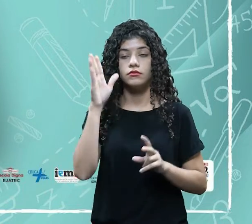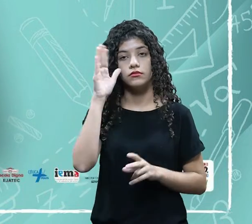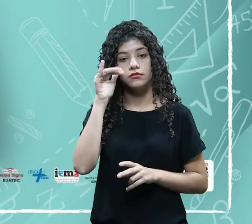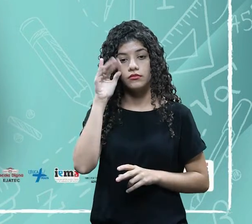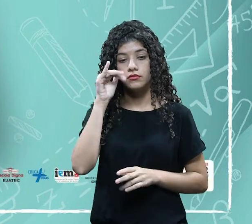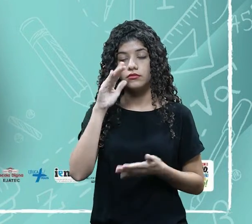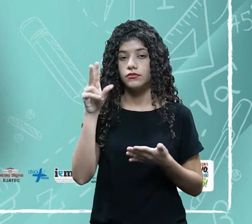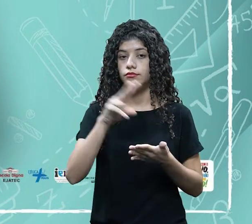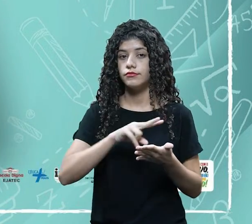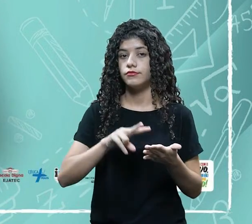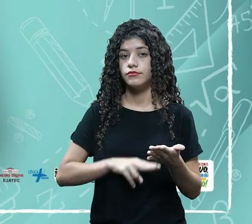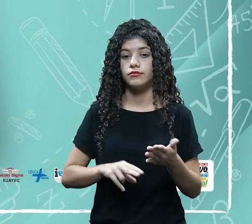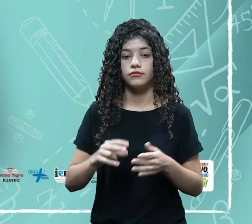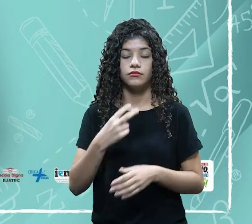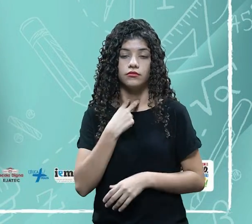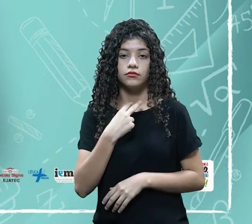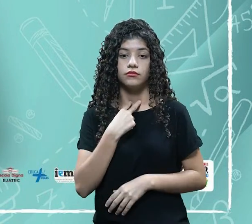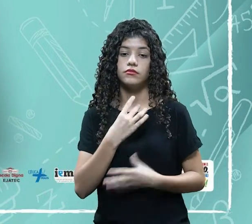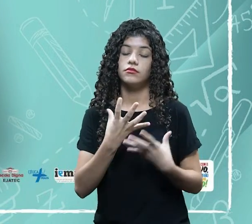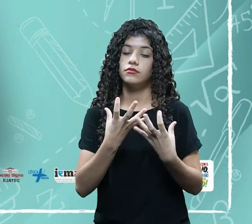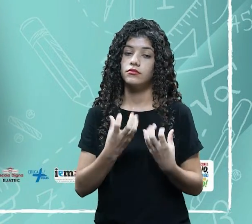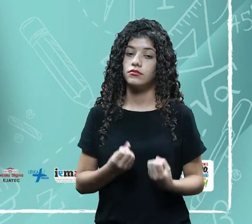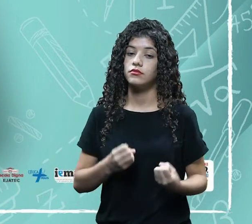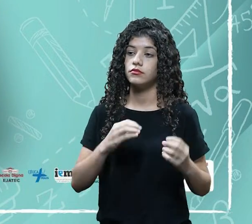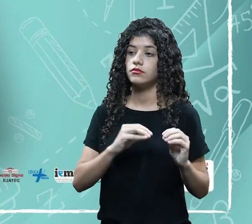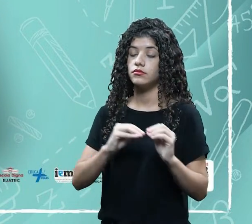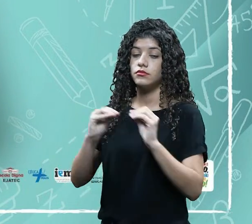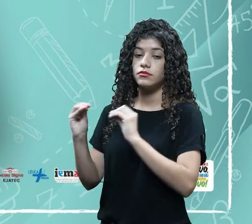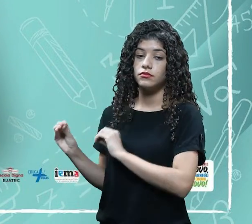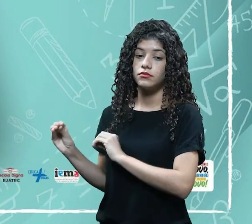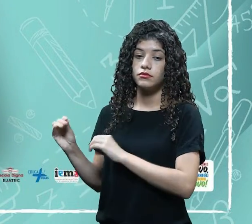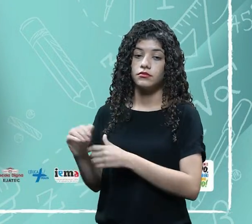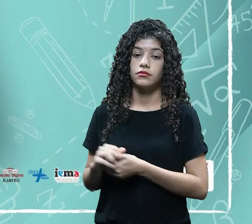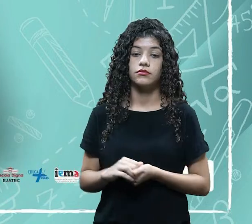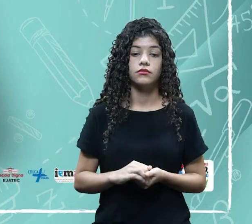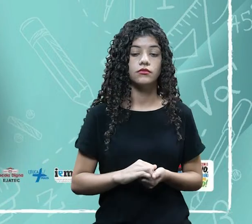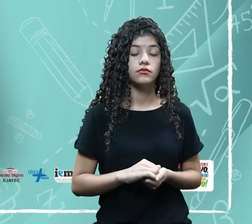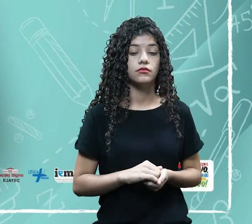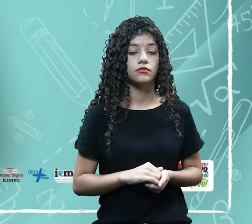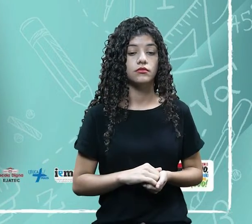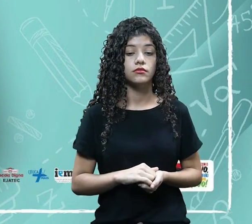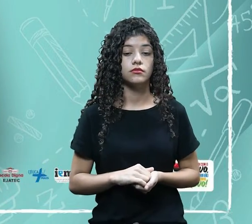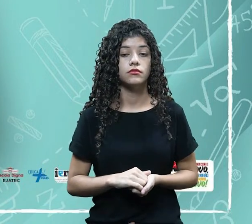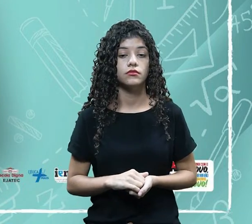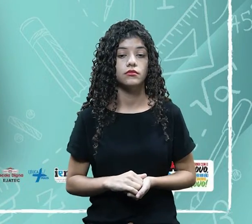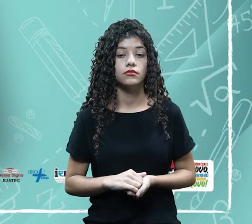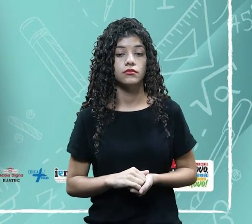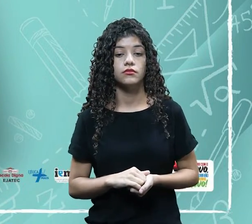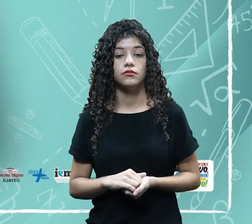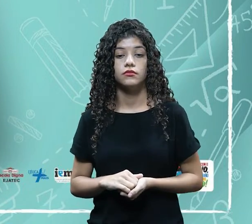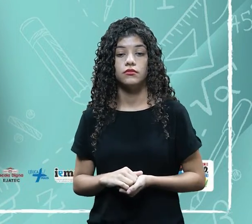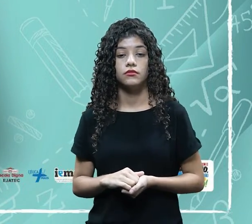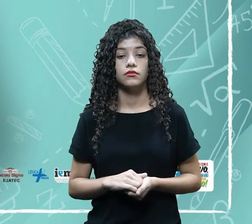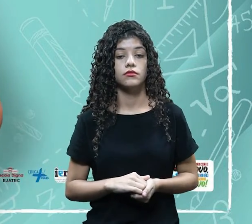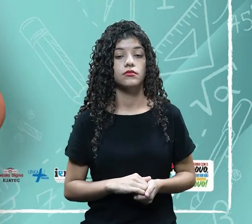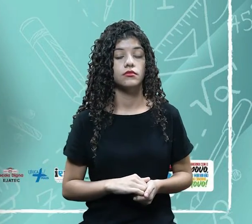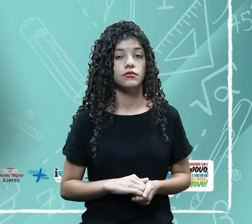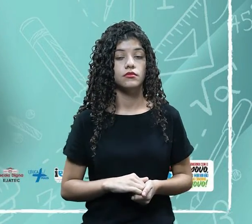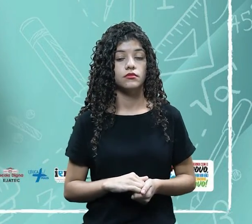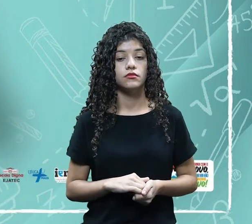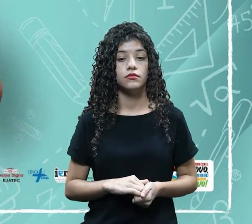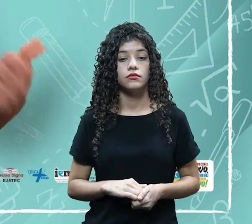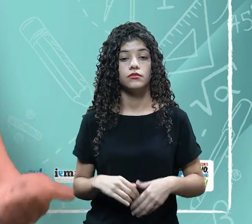do documento, então, aquele documento ele vai ser recebido ou encaminhado. Professor, mas se o documento for, né, um documento que serve